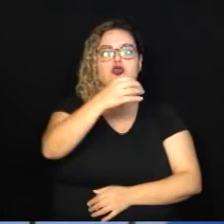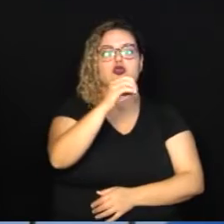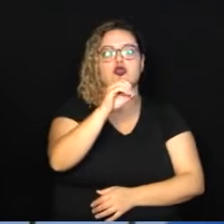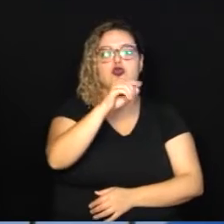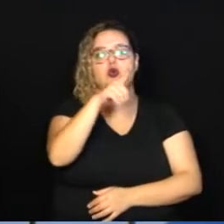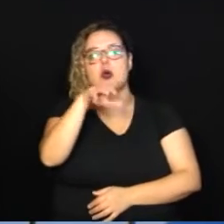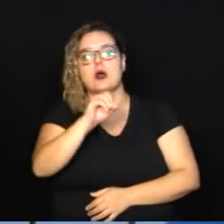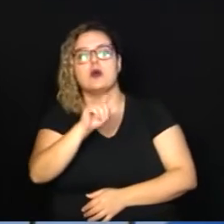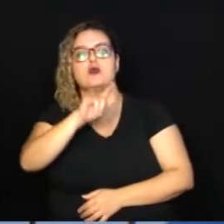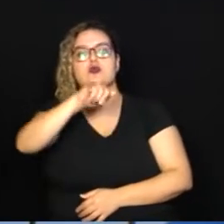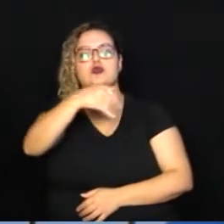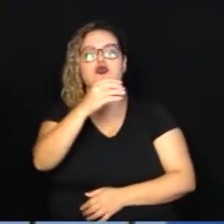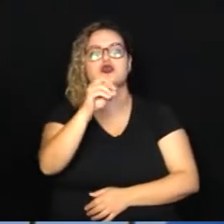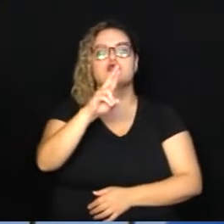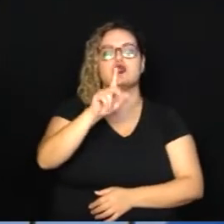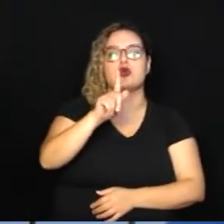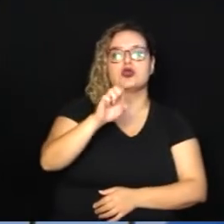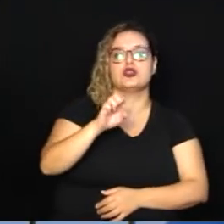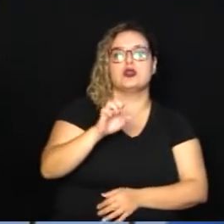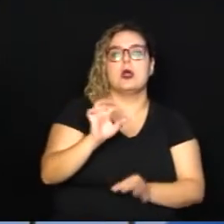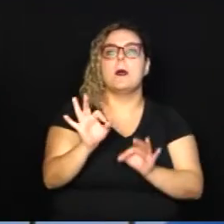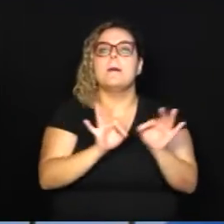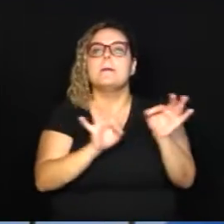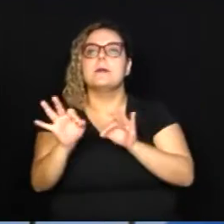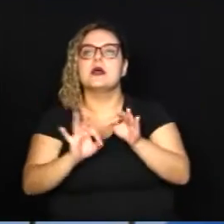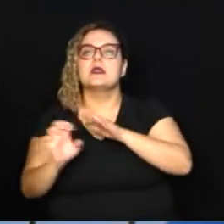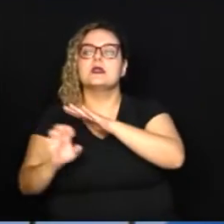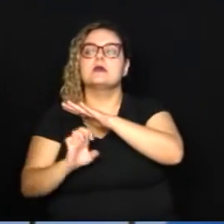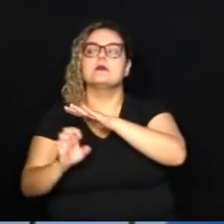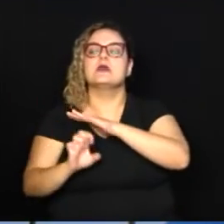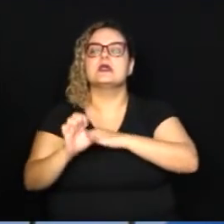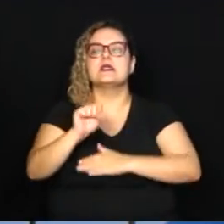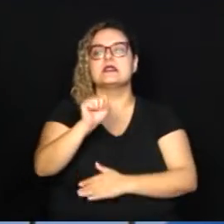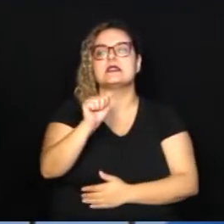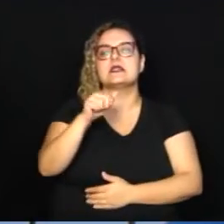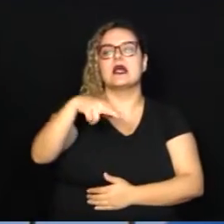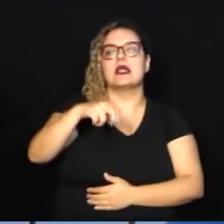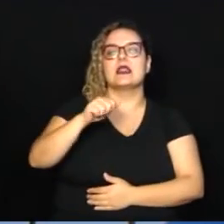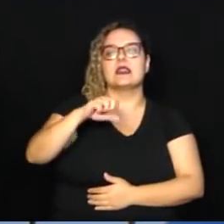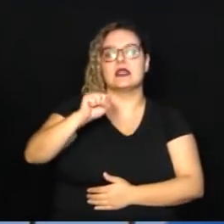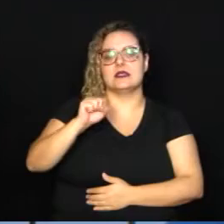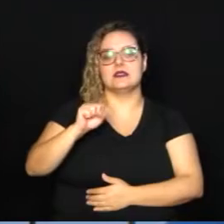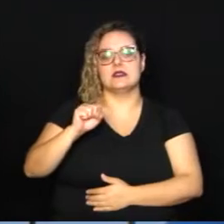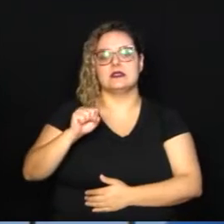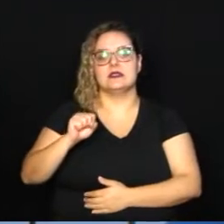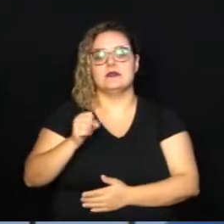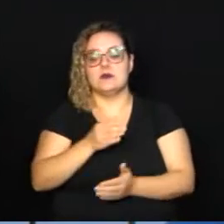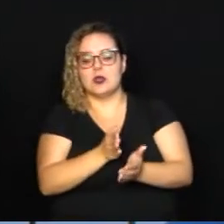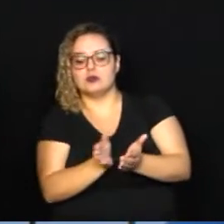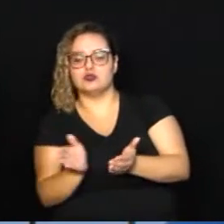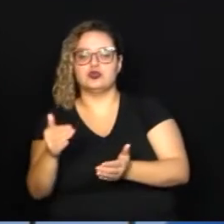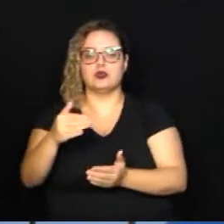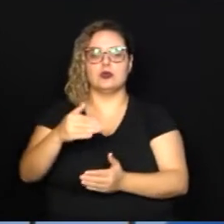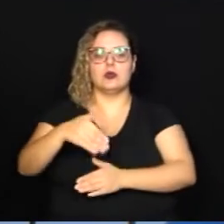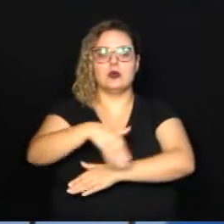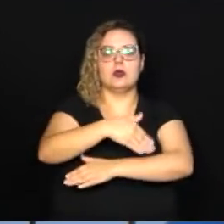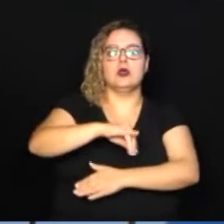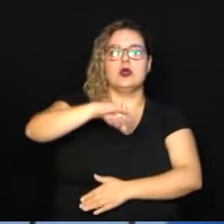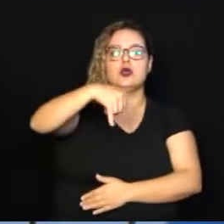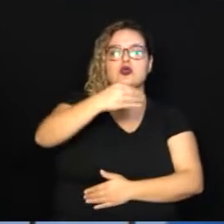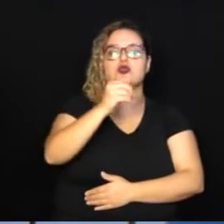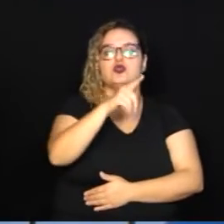para uma obra de reparo da Sanasa. E a INDEC programou um desvio que vai ser pela Avenida João